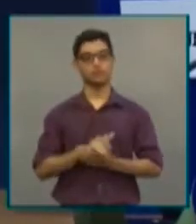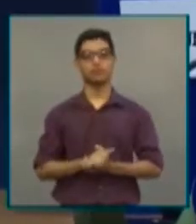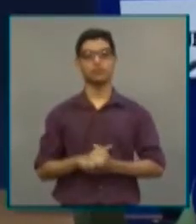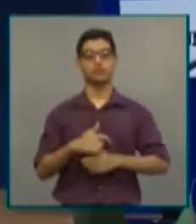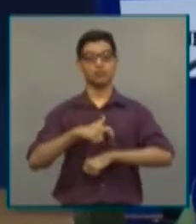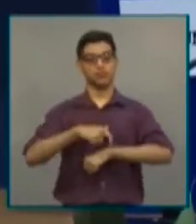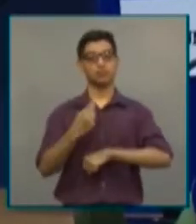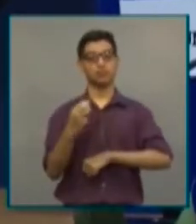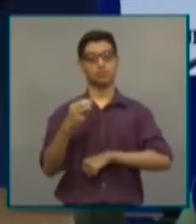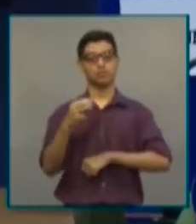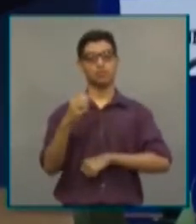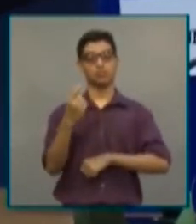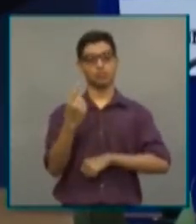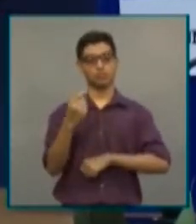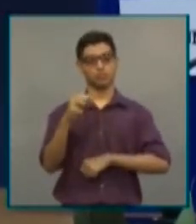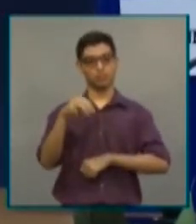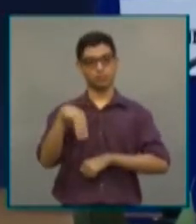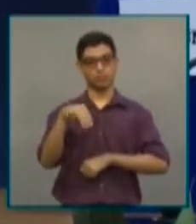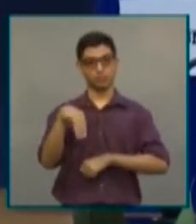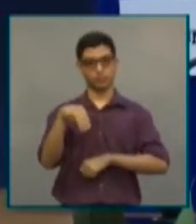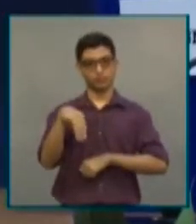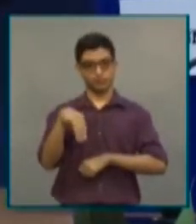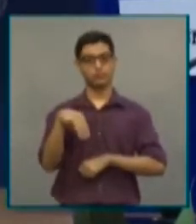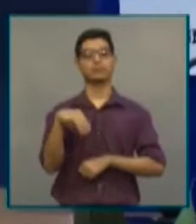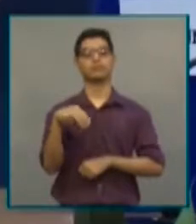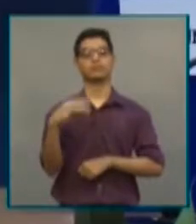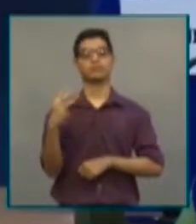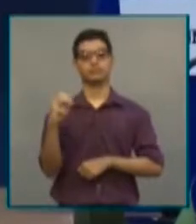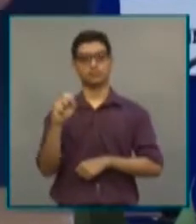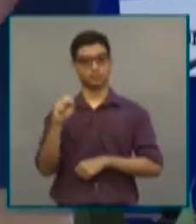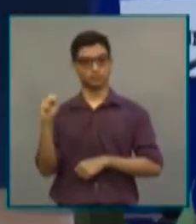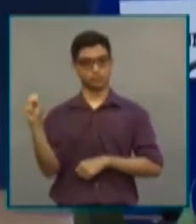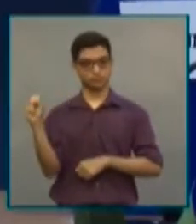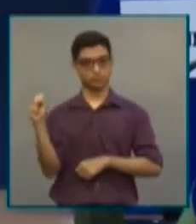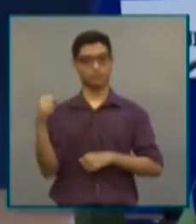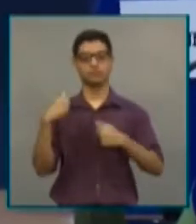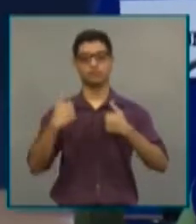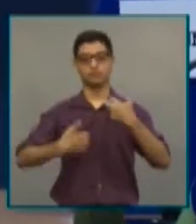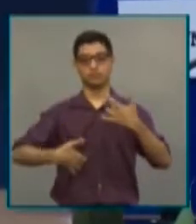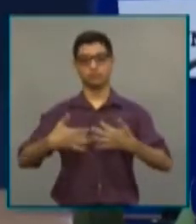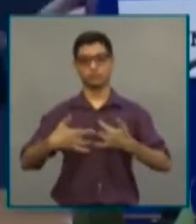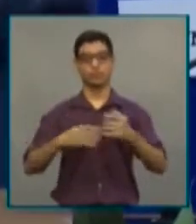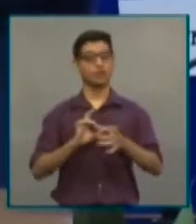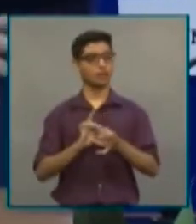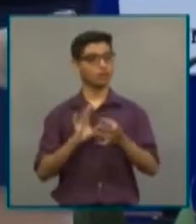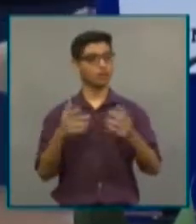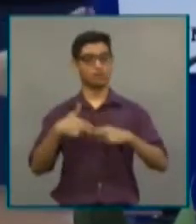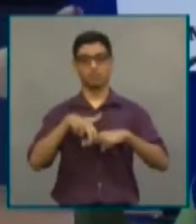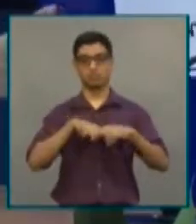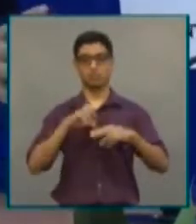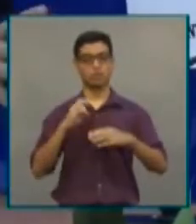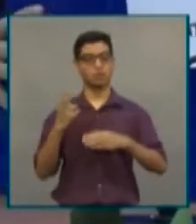fica à vontade, candidato, se ele responde da mesa ou se quiser responder do púlpito, fique à vontade cada um.